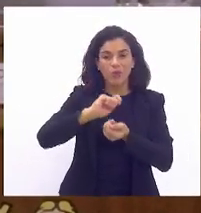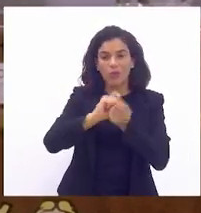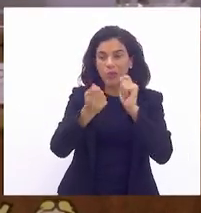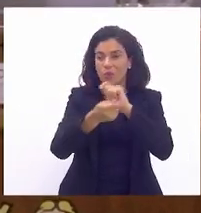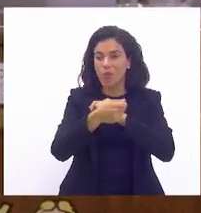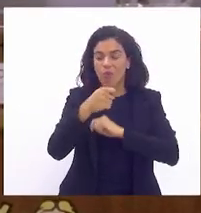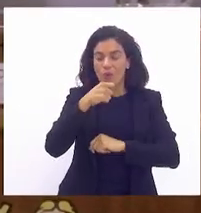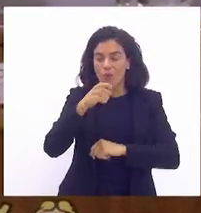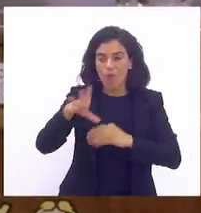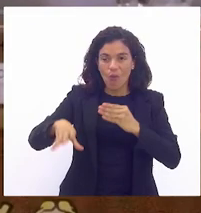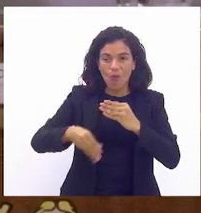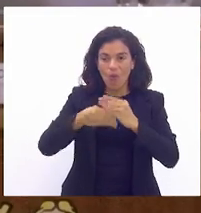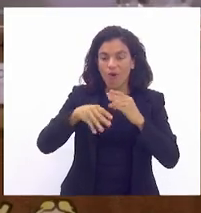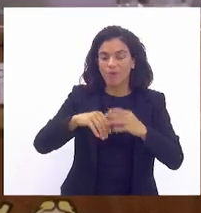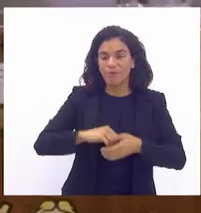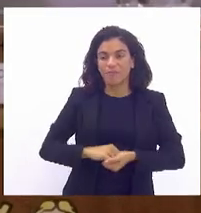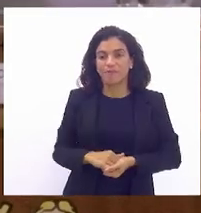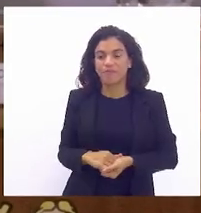não implementou.